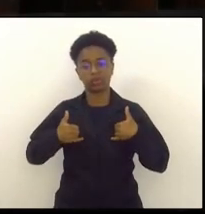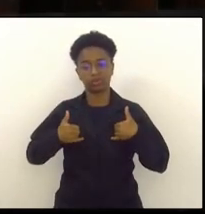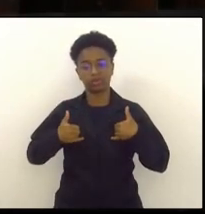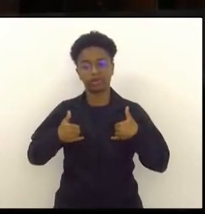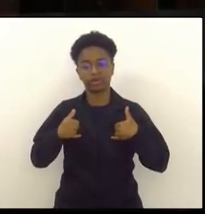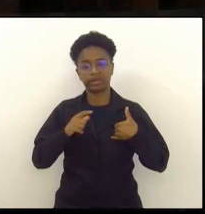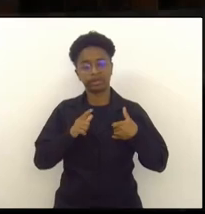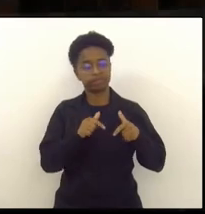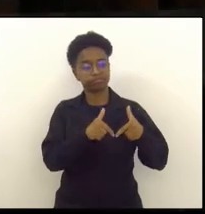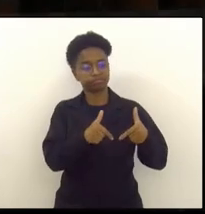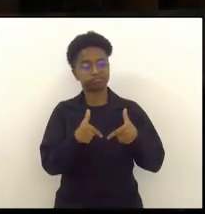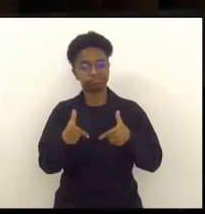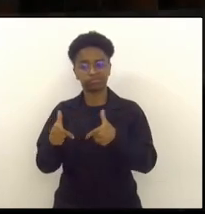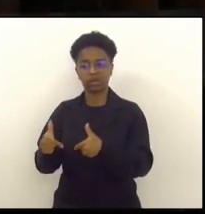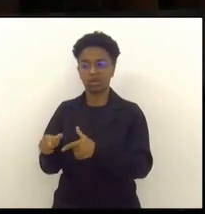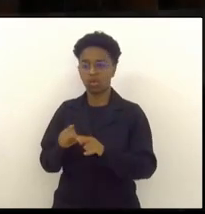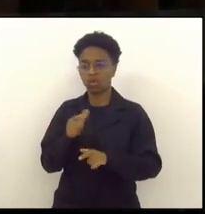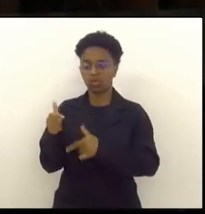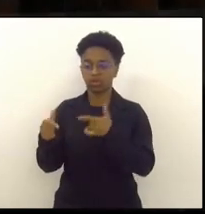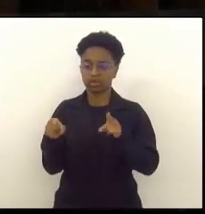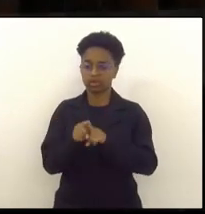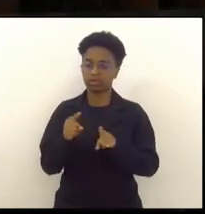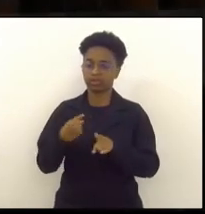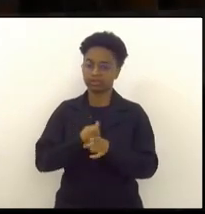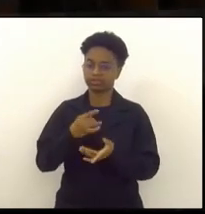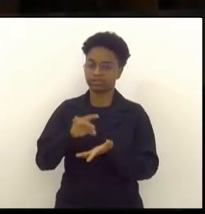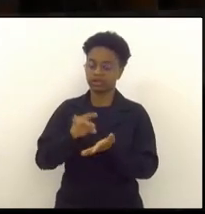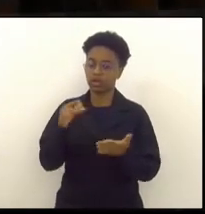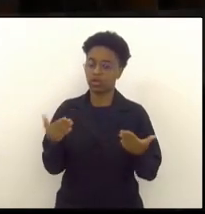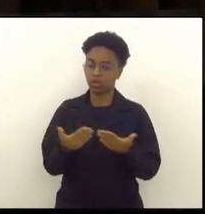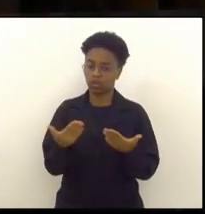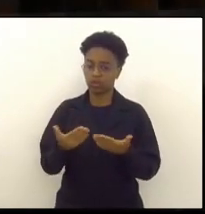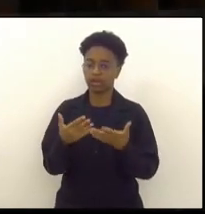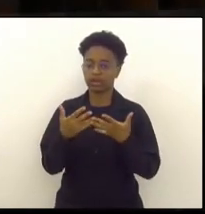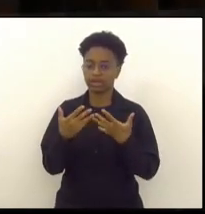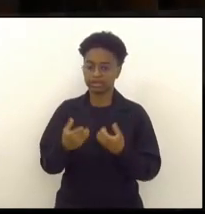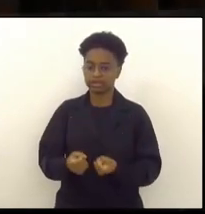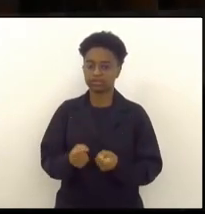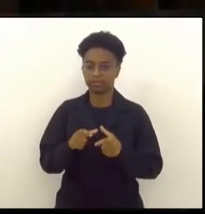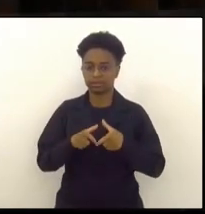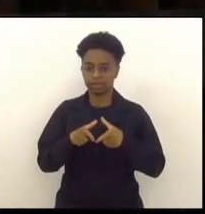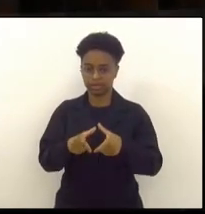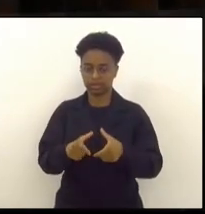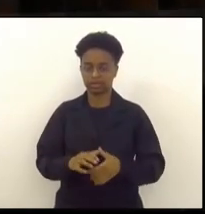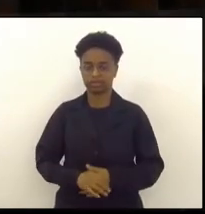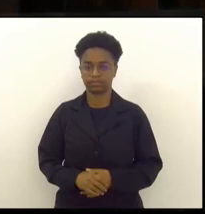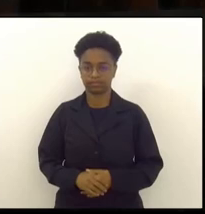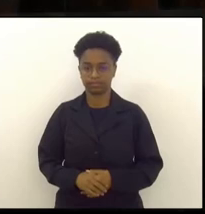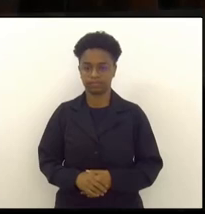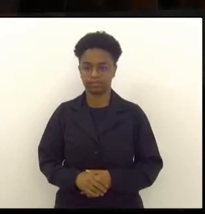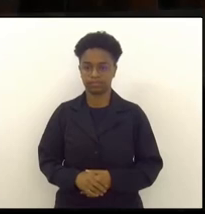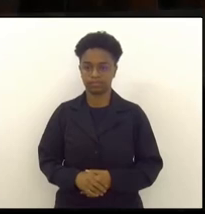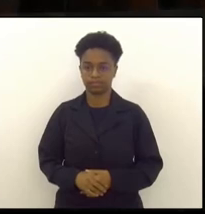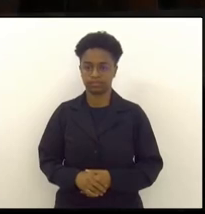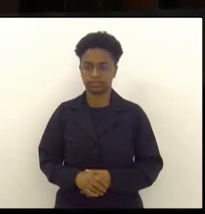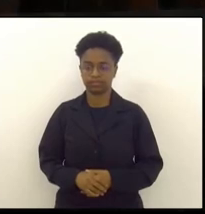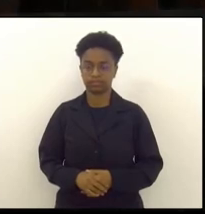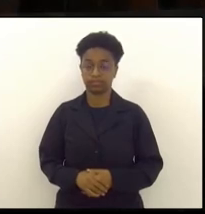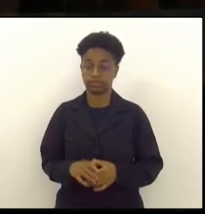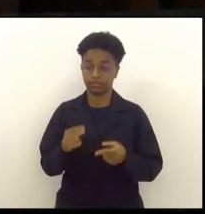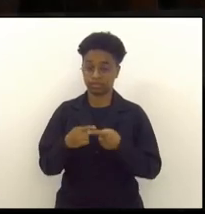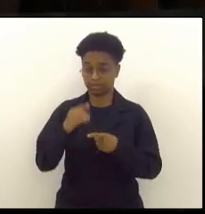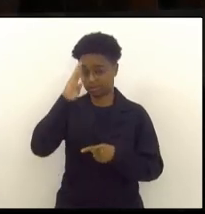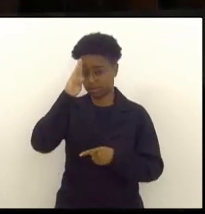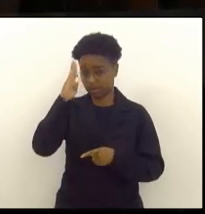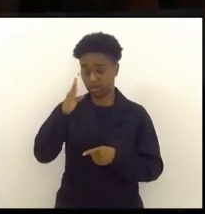outras atuações por estarmos realmente hoje recebendo essa medalha, essa distinção que,